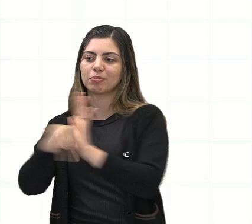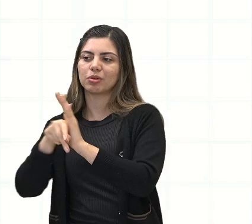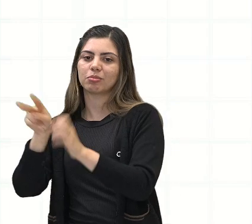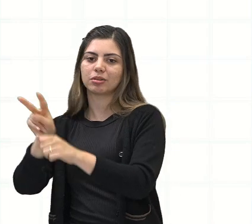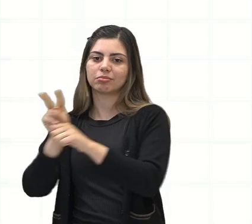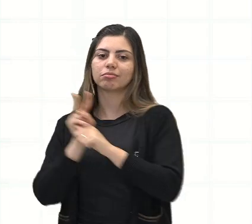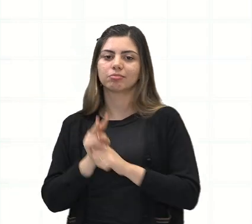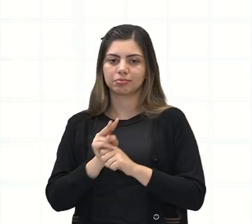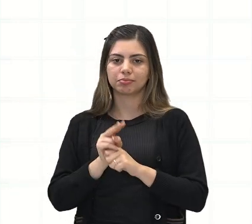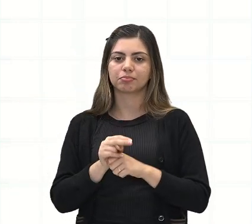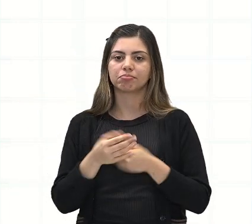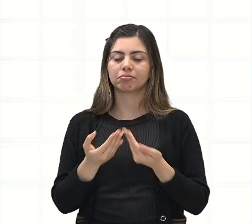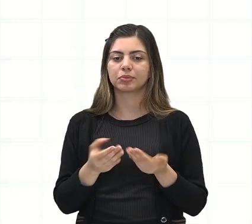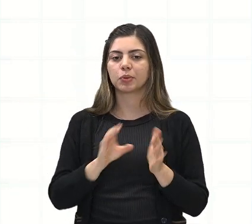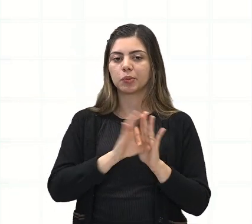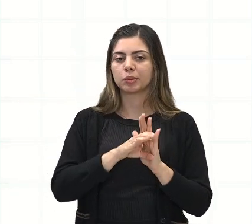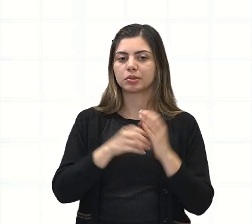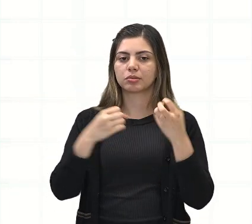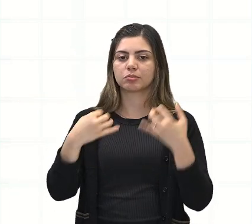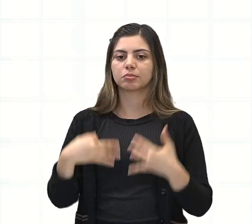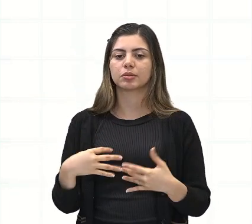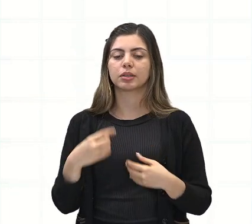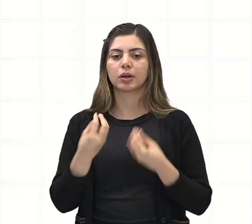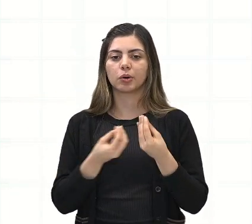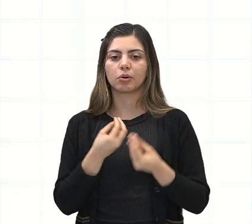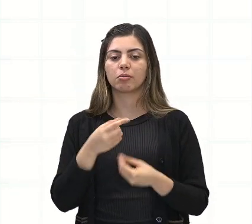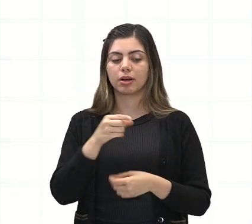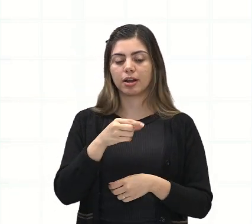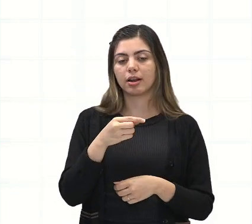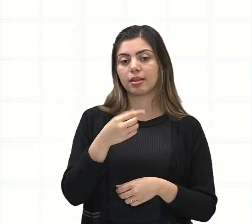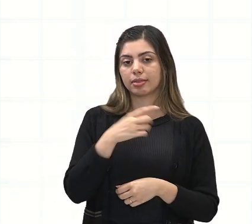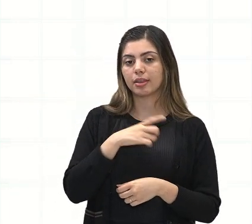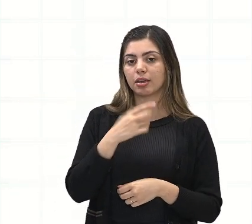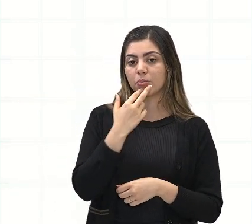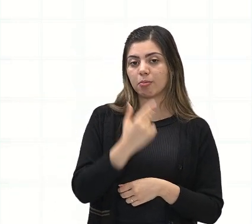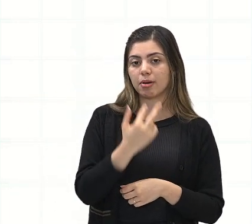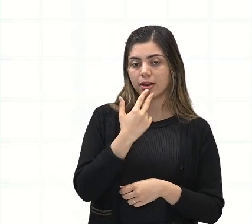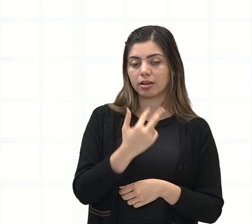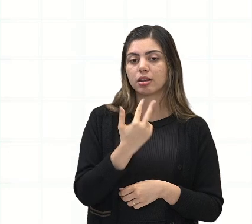de estrangeirismo a palavra é adotada na língua receptora, aquela língua que recebe,